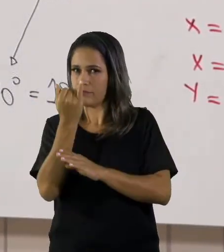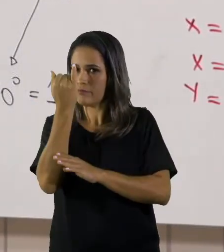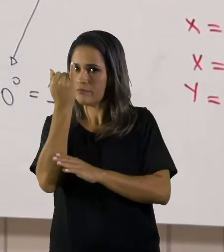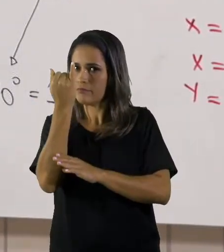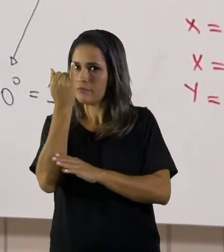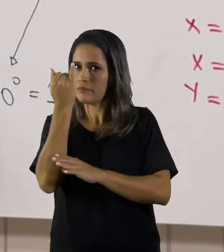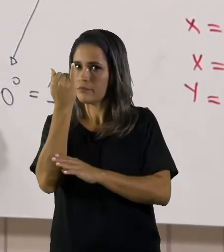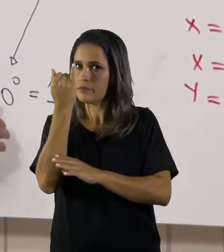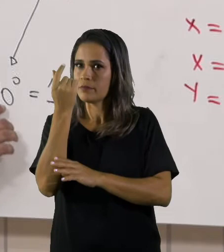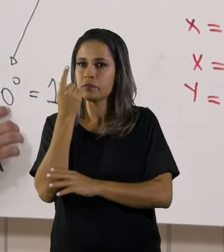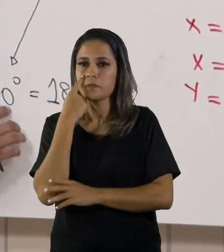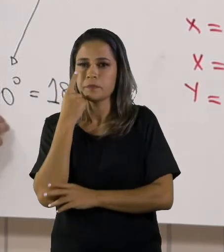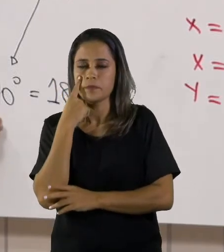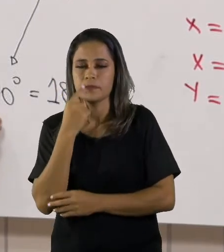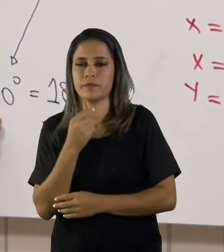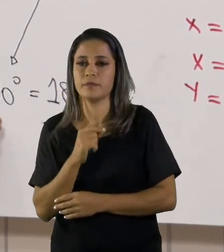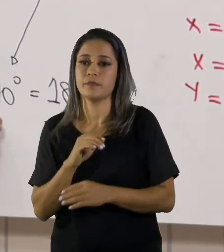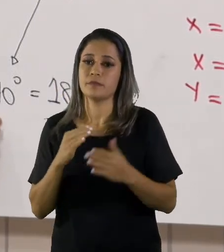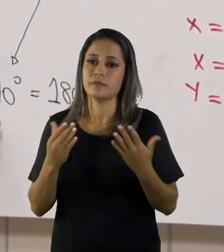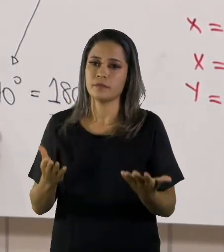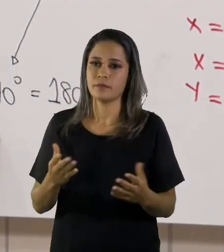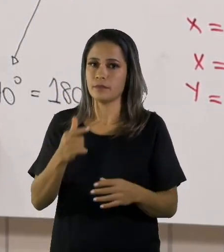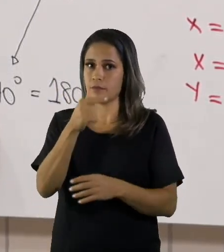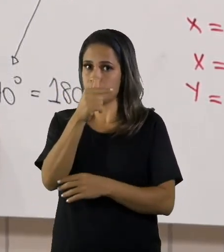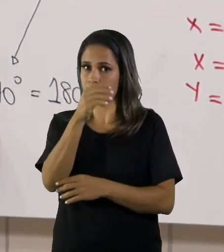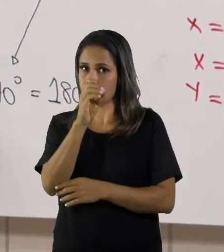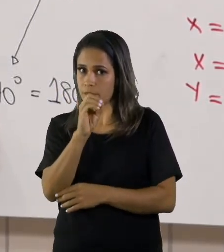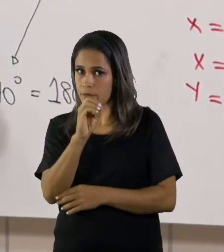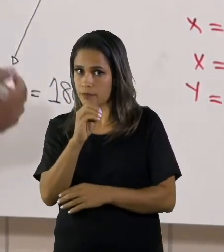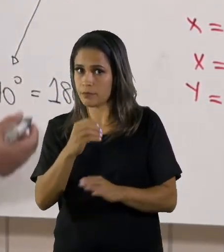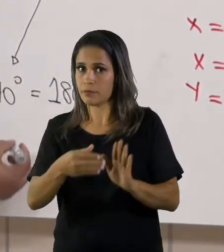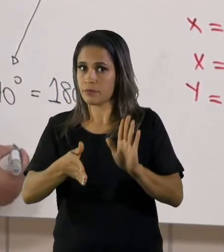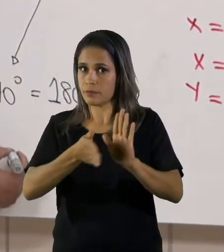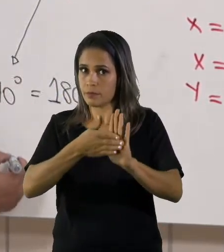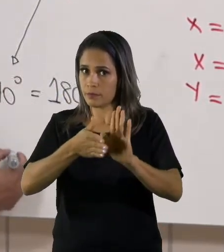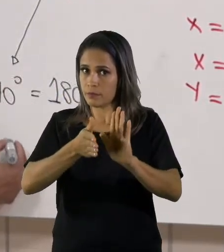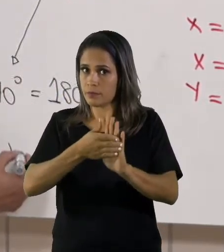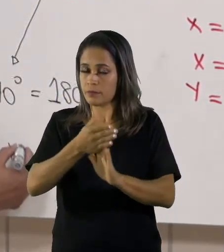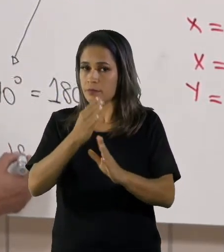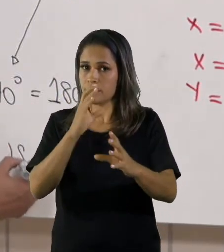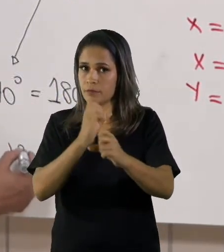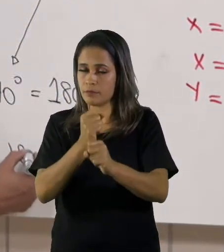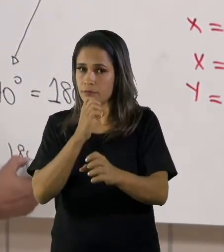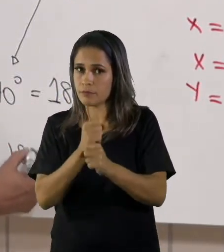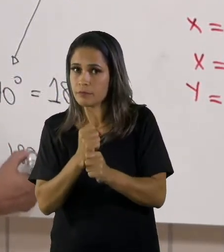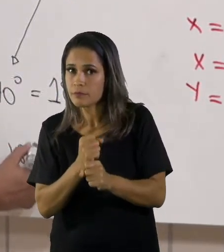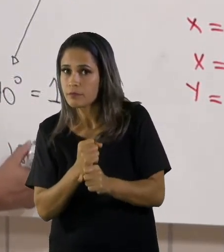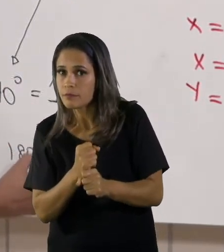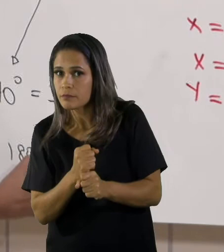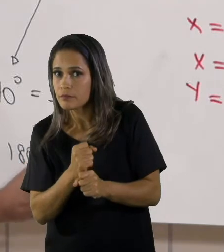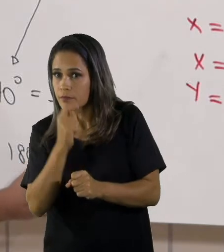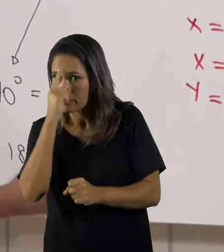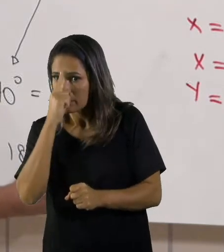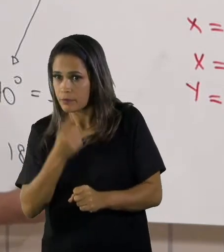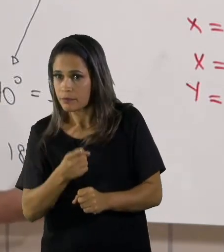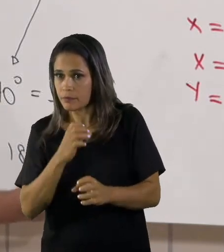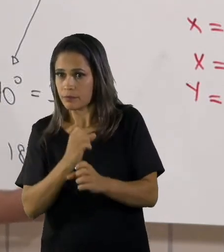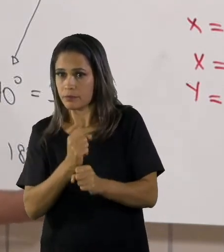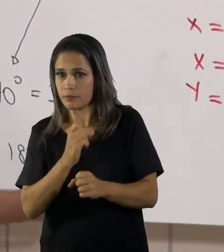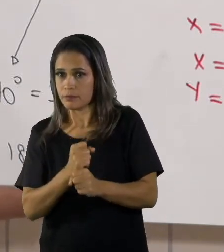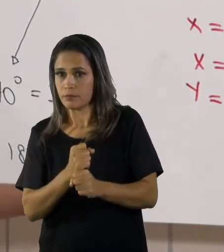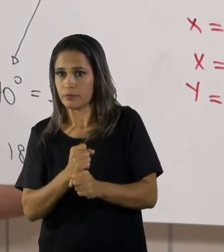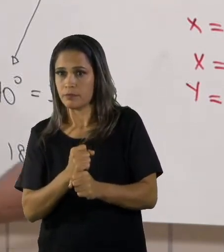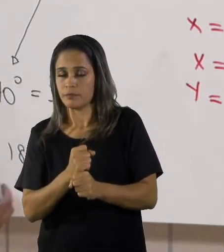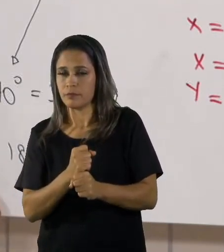fazer. Então, se o 70 está propondo uma soma, ele vai para o outro lado propondo uma